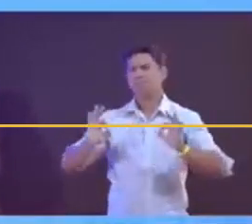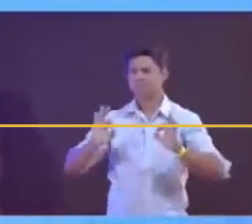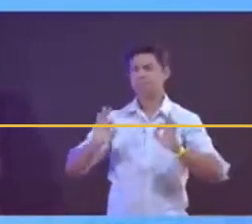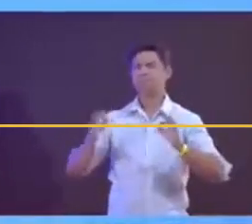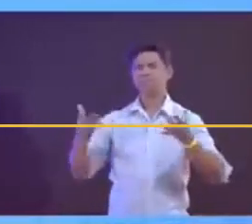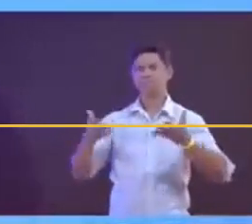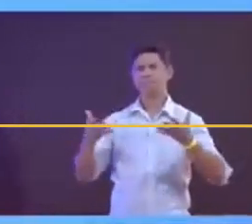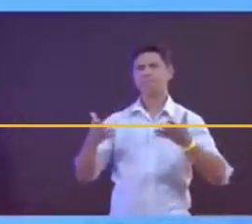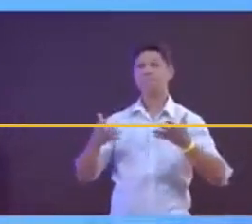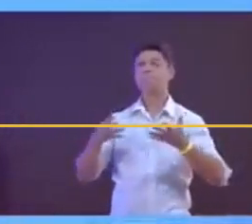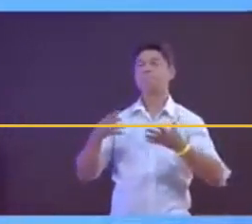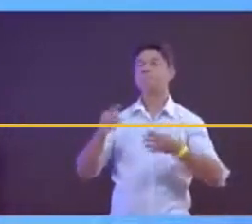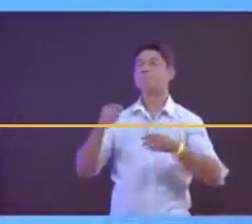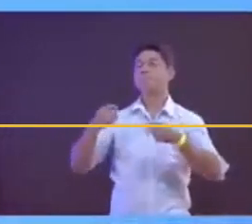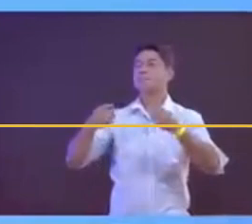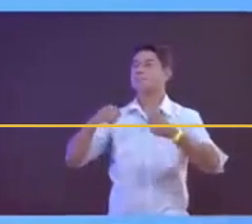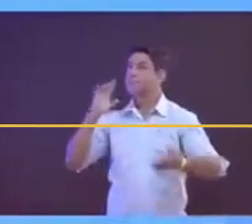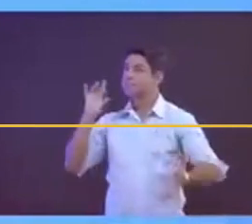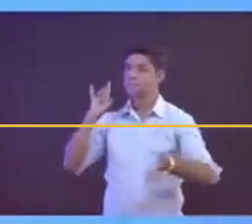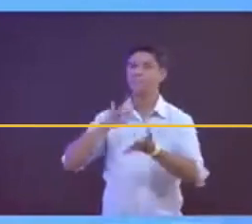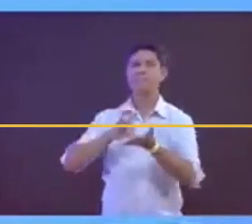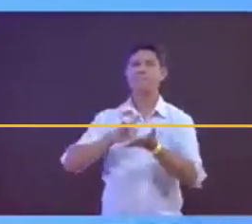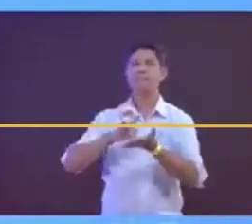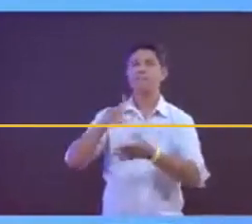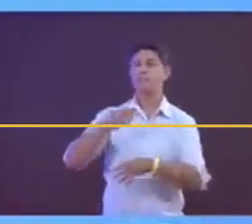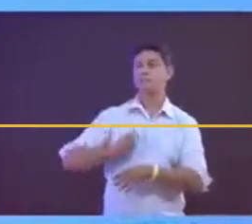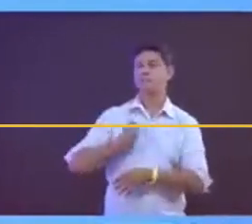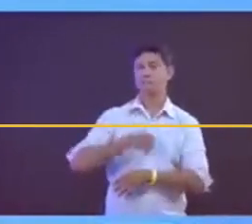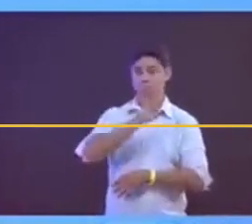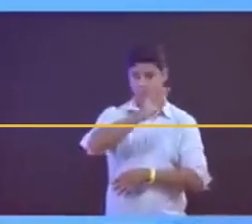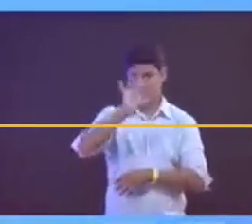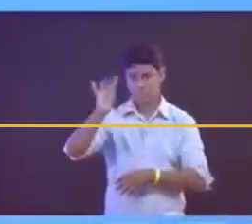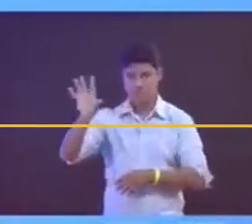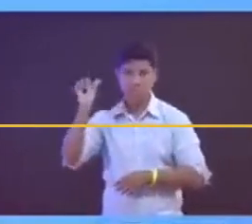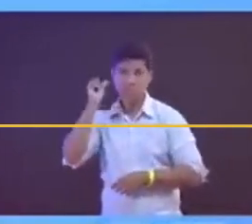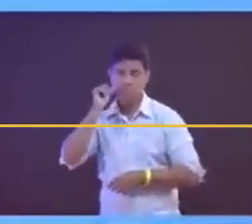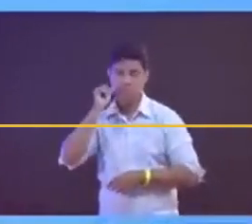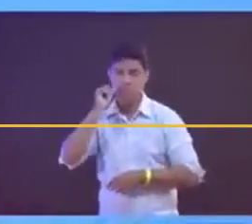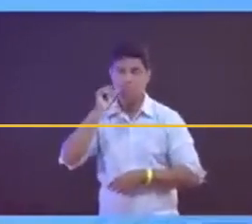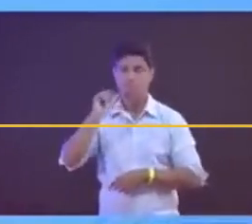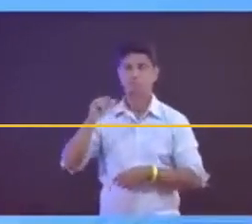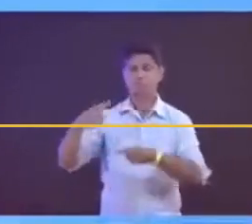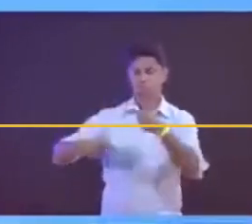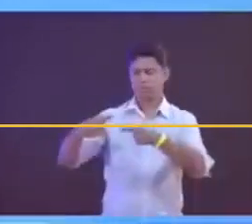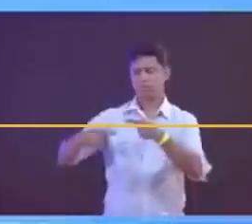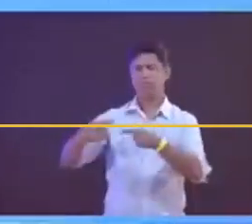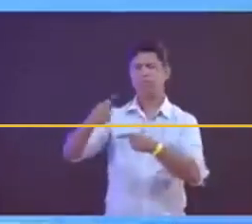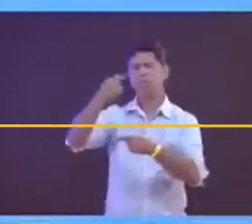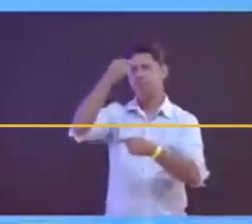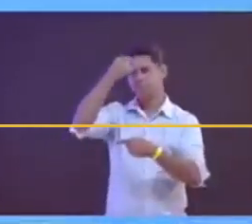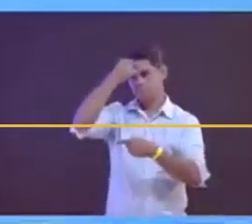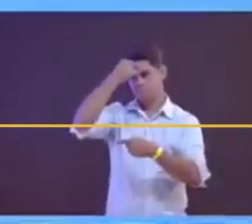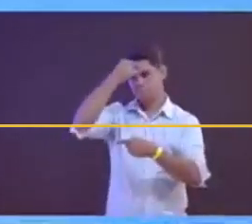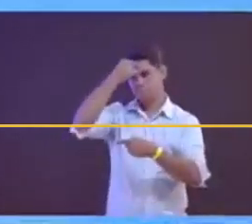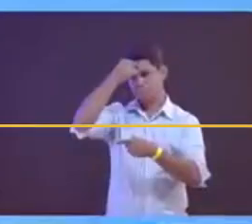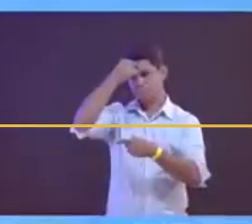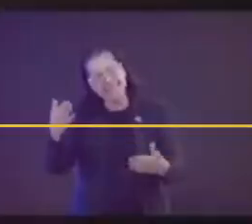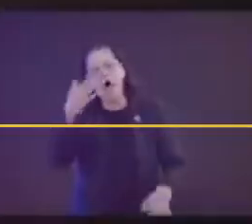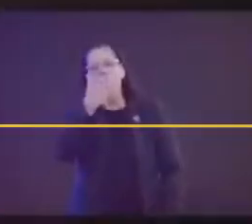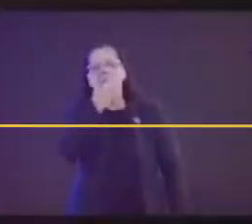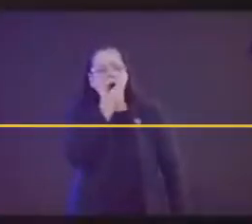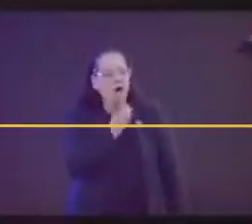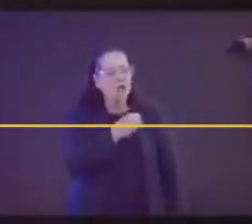a presença das mulheres na política de cada vez mais consciente, nós mudaremos o destino do nosso